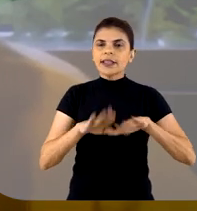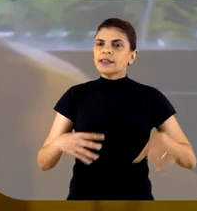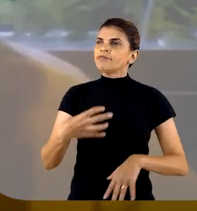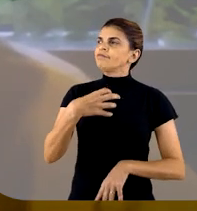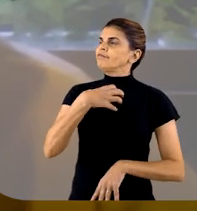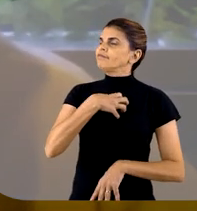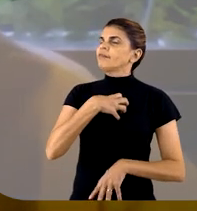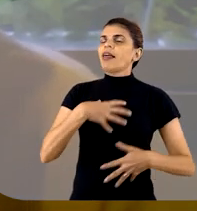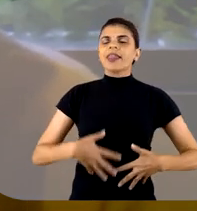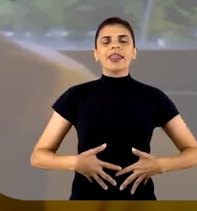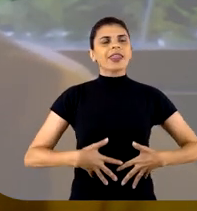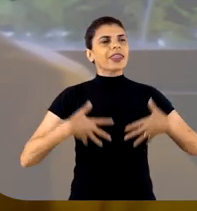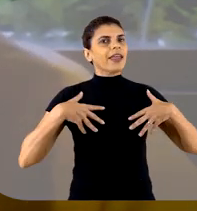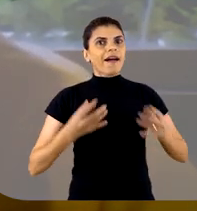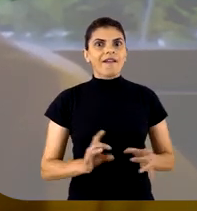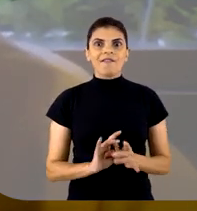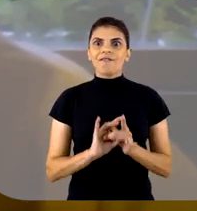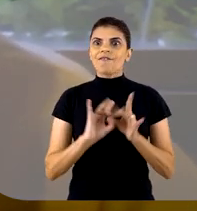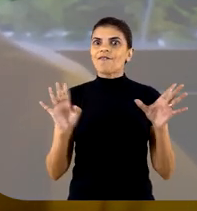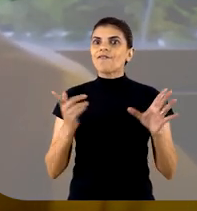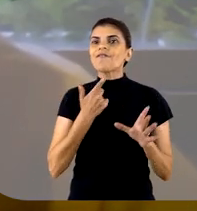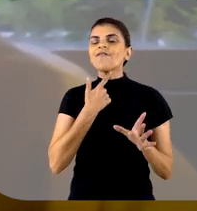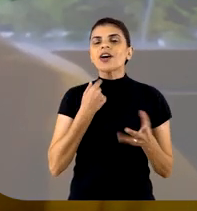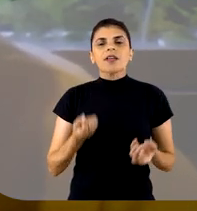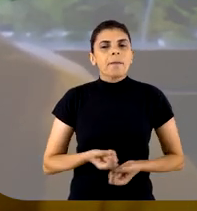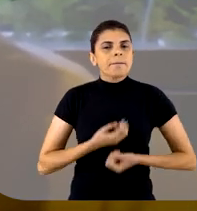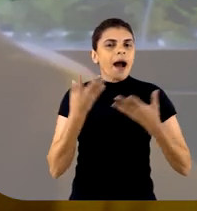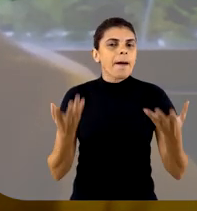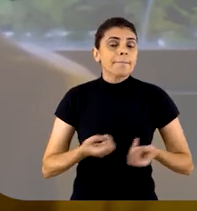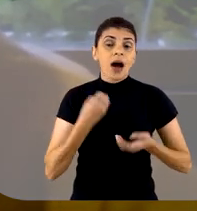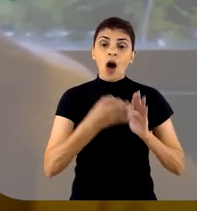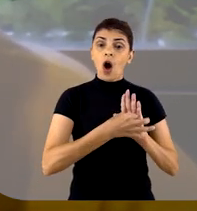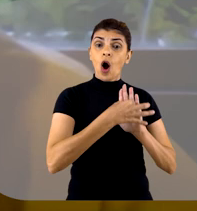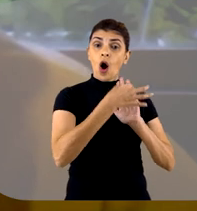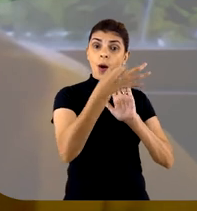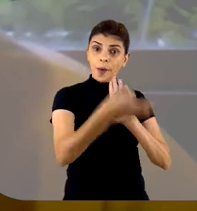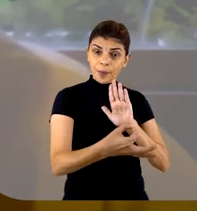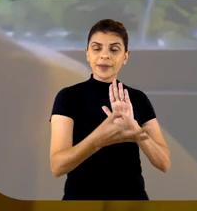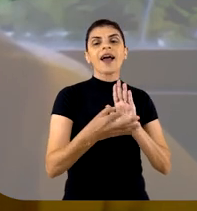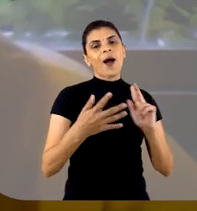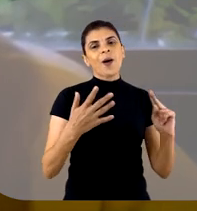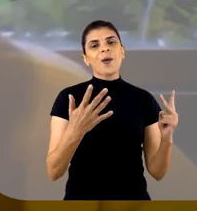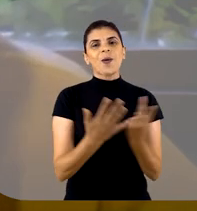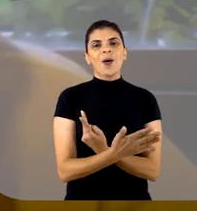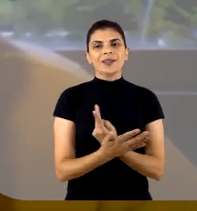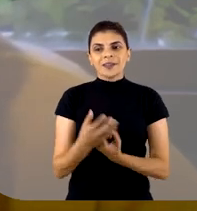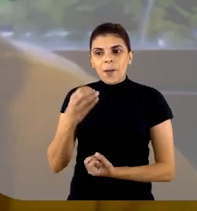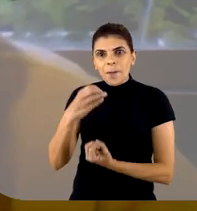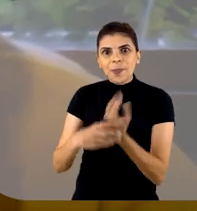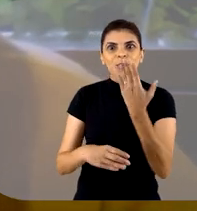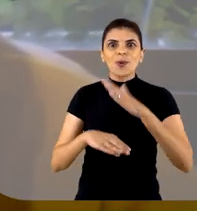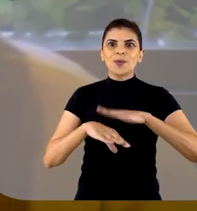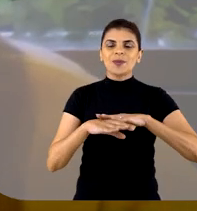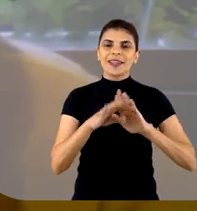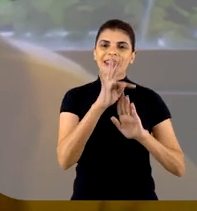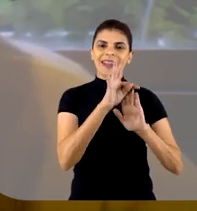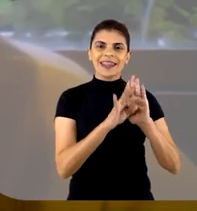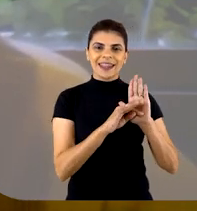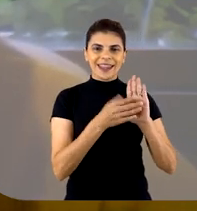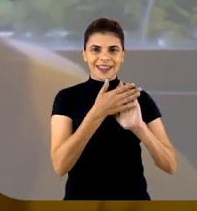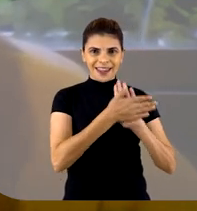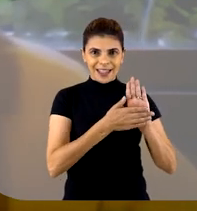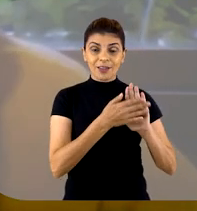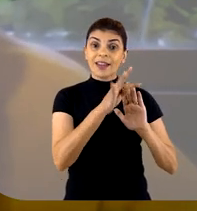que a criança se sinta à vontade para falar, para opinar, é que acontecem as produções